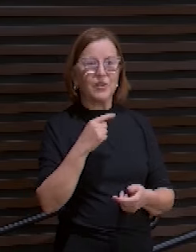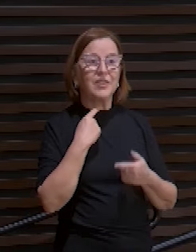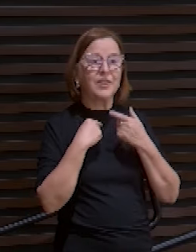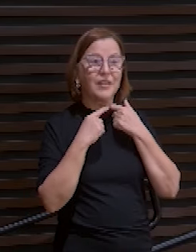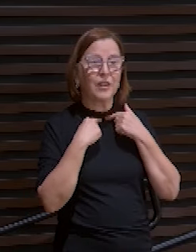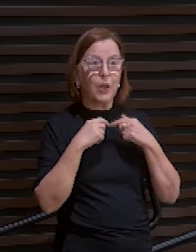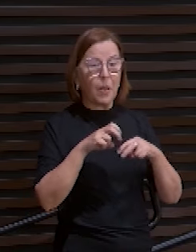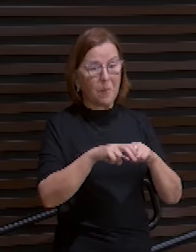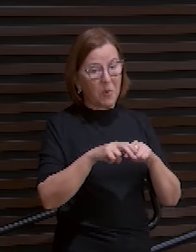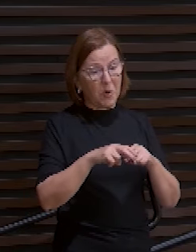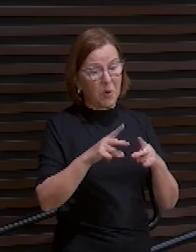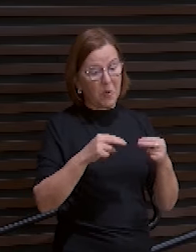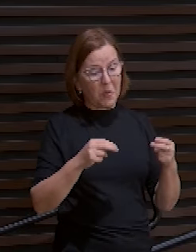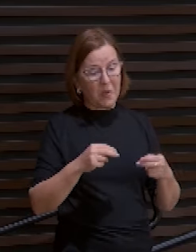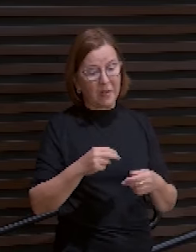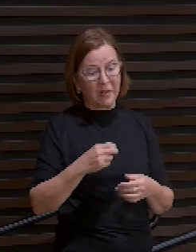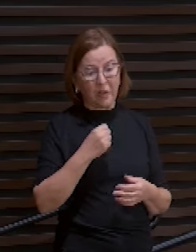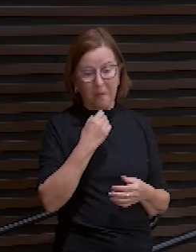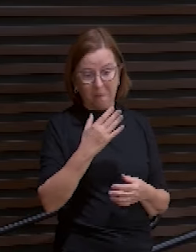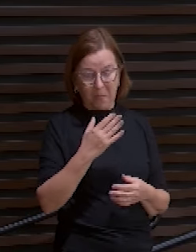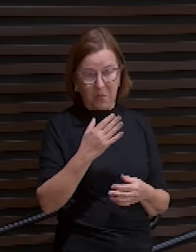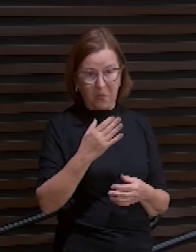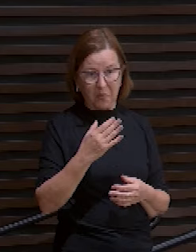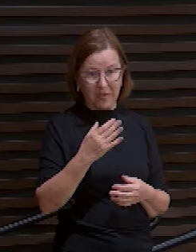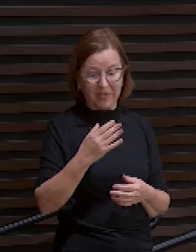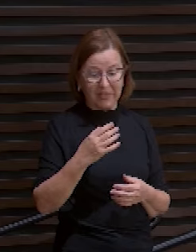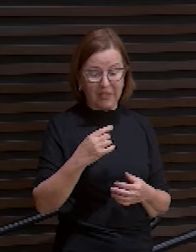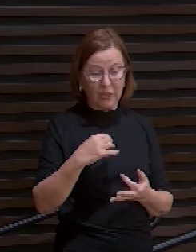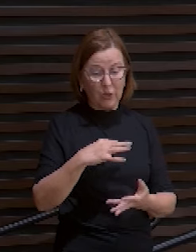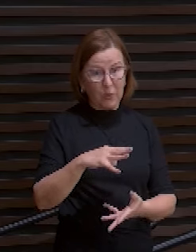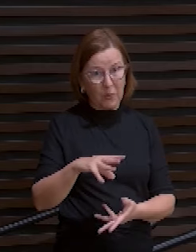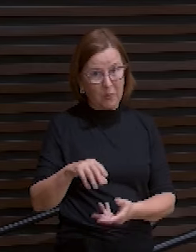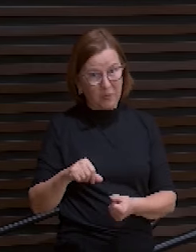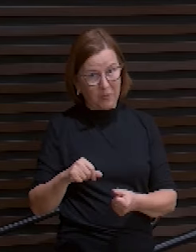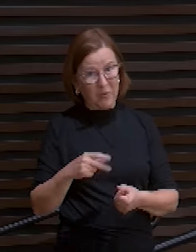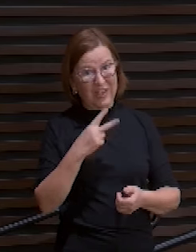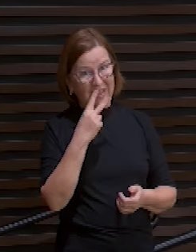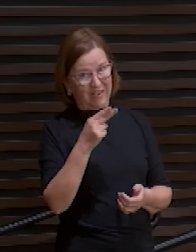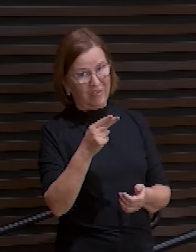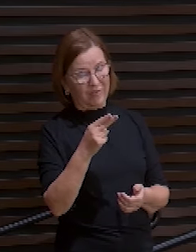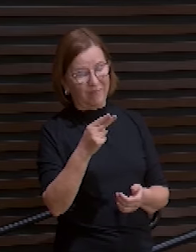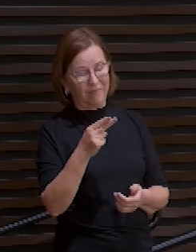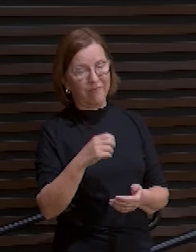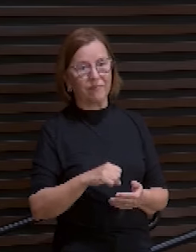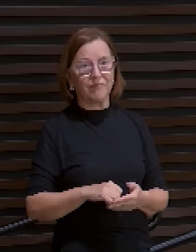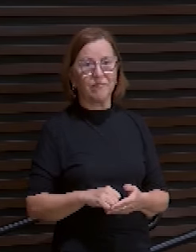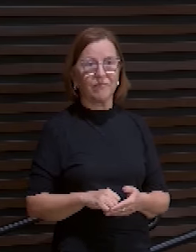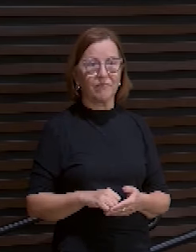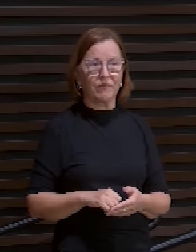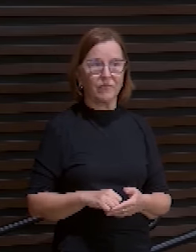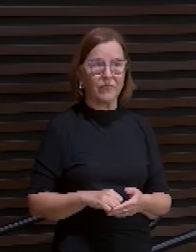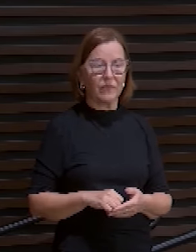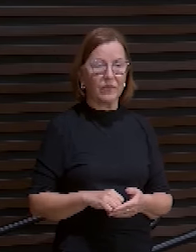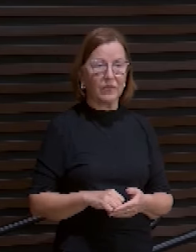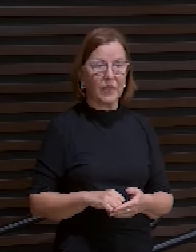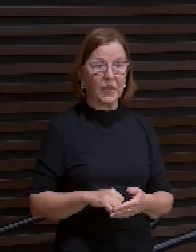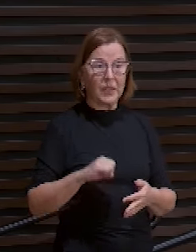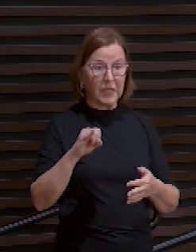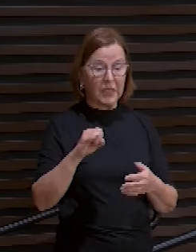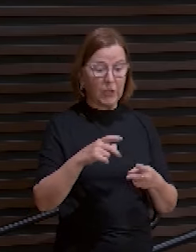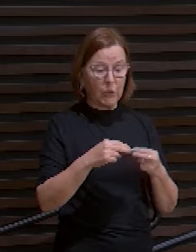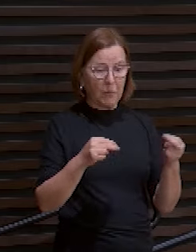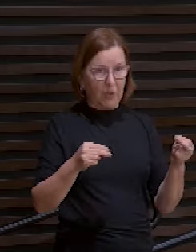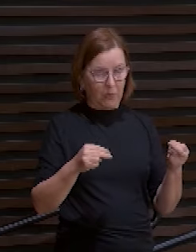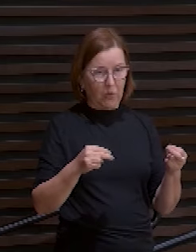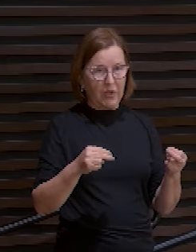Aos olhos do próprio mundo quando uma coisa boa se converte em nosso Deus